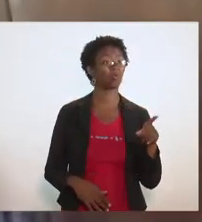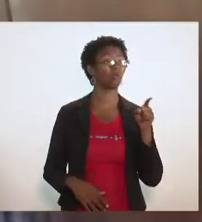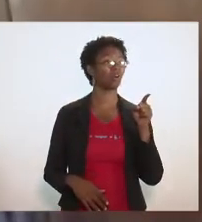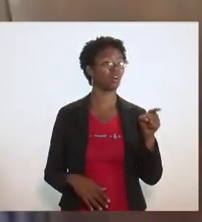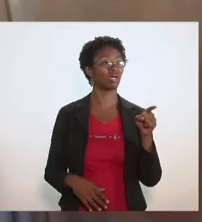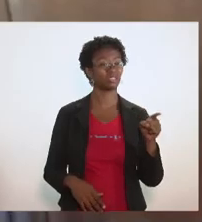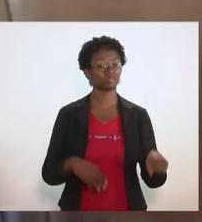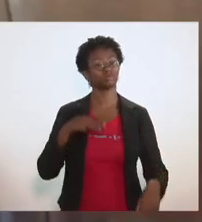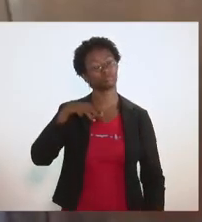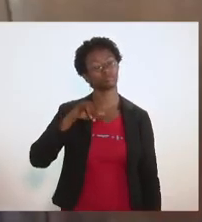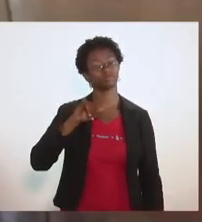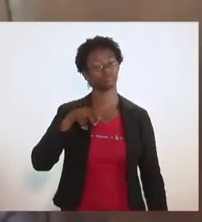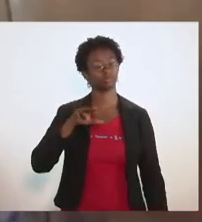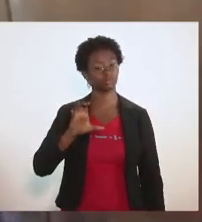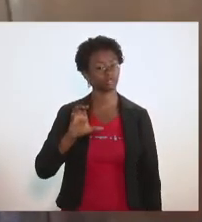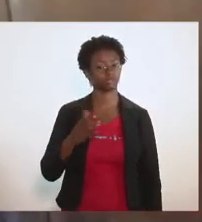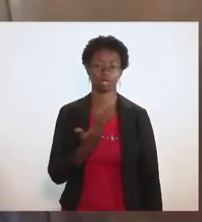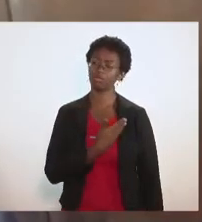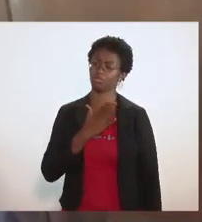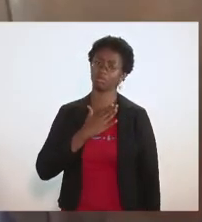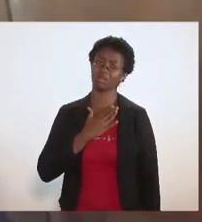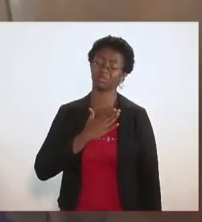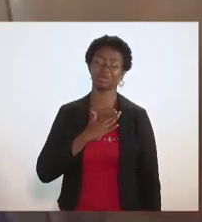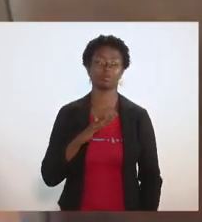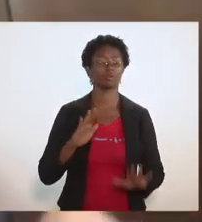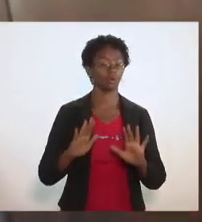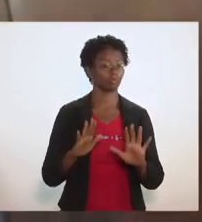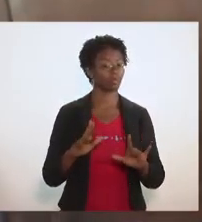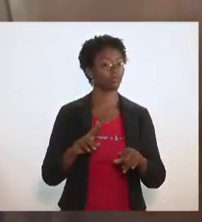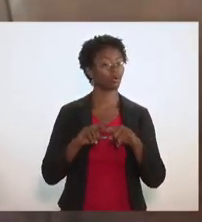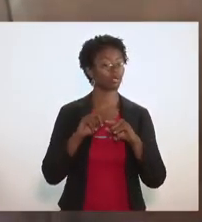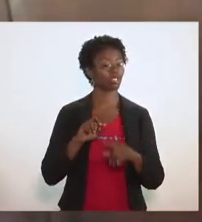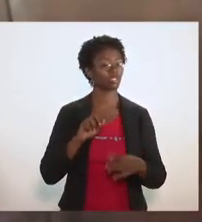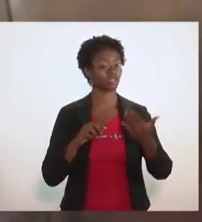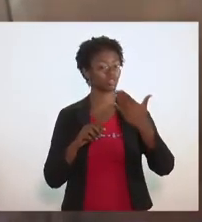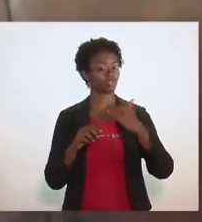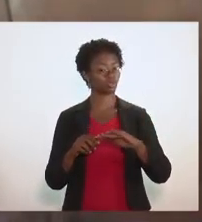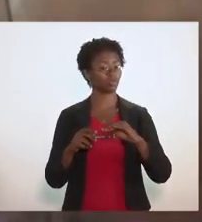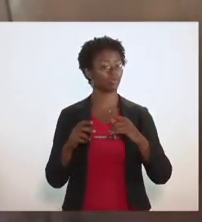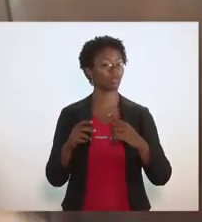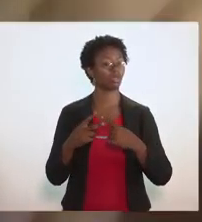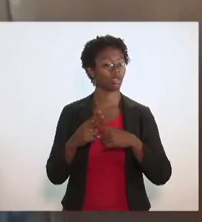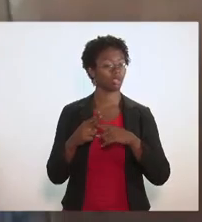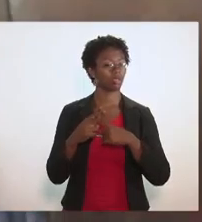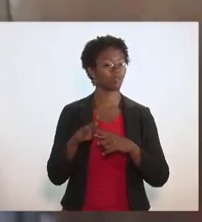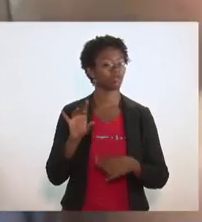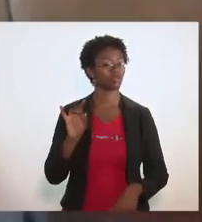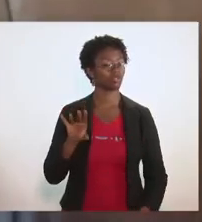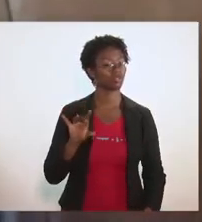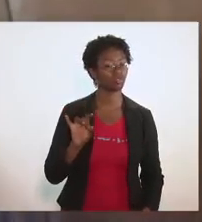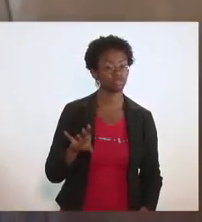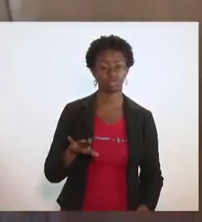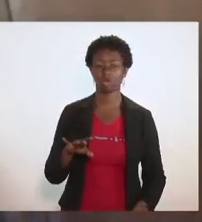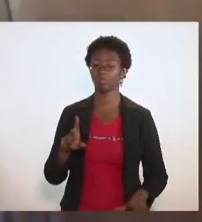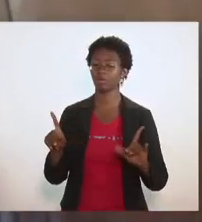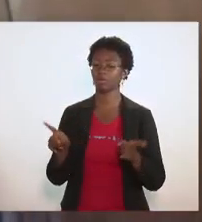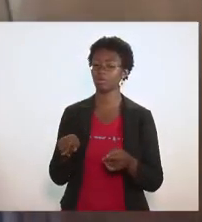dia a todos, bom dia, Márcio Pacheco. Deixa eu pontuar aqui. Eu concordo em tese com o doutor Luiz